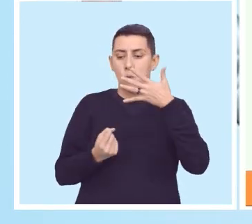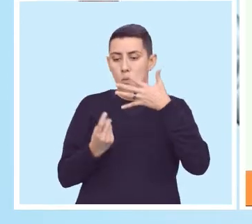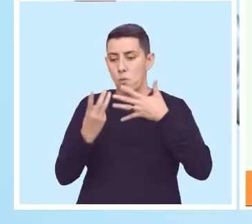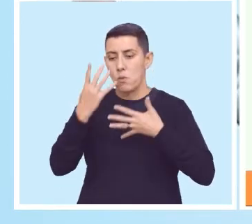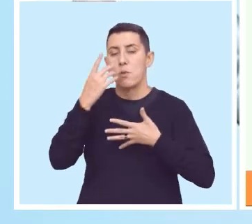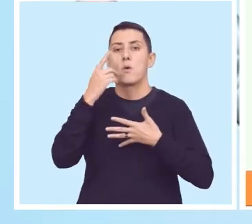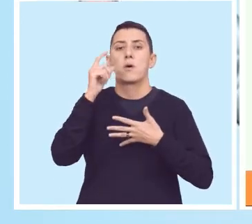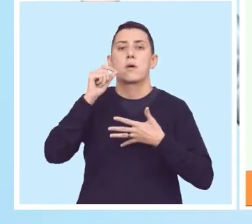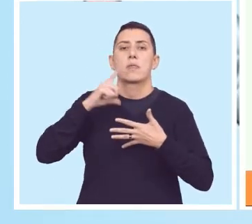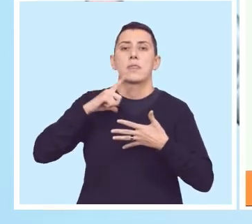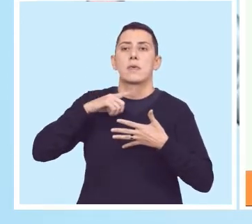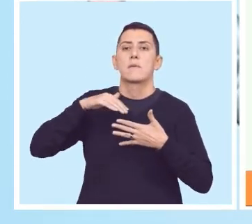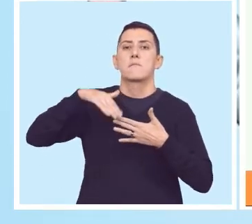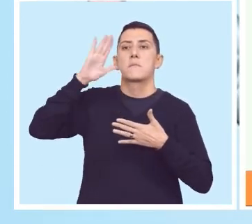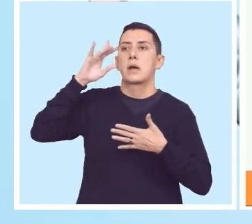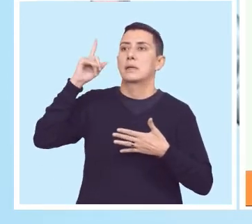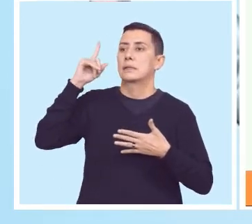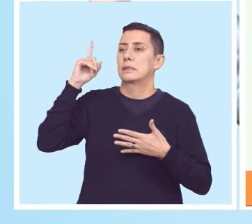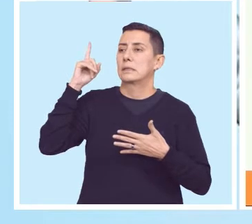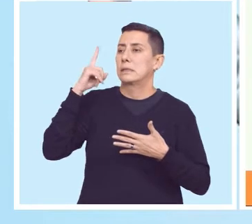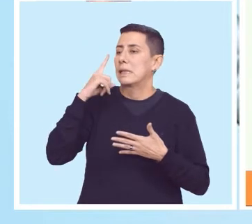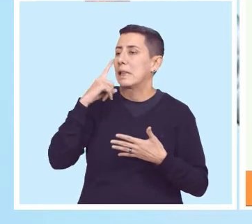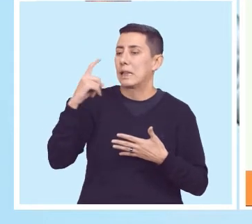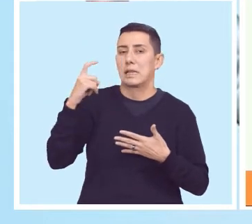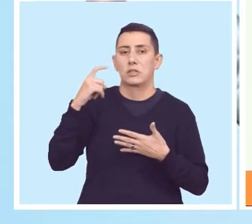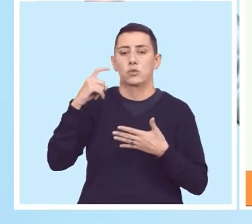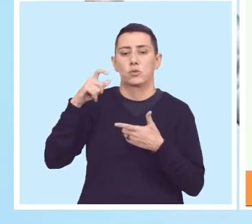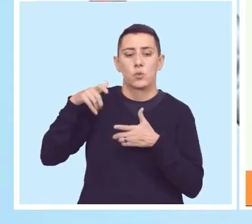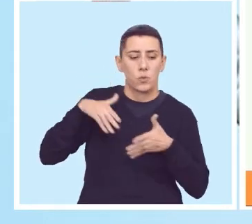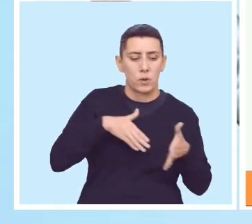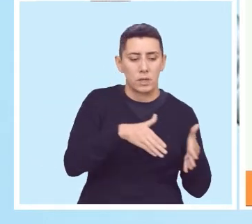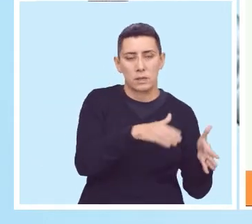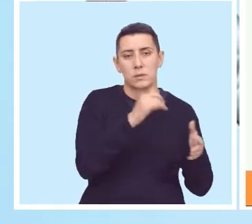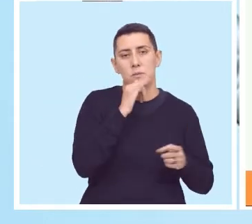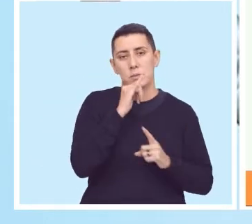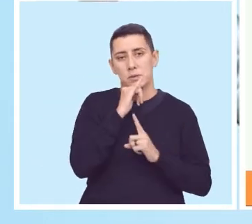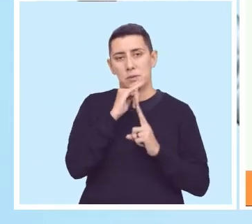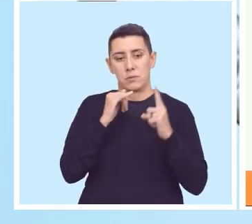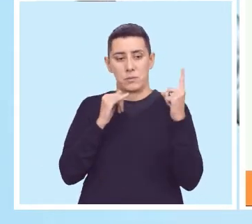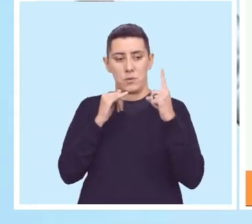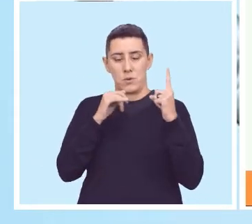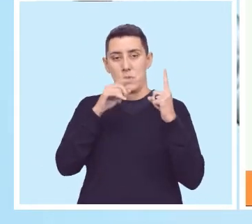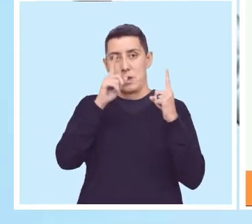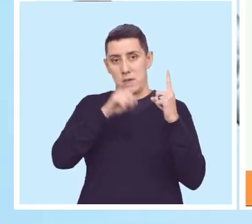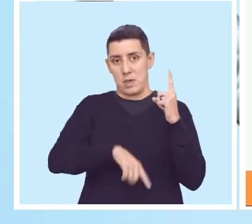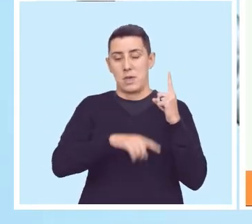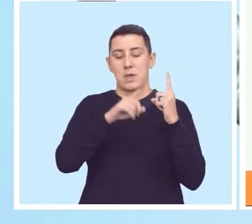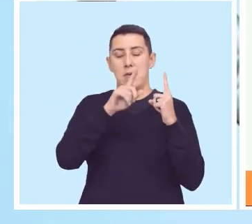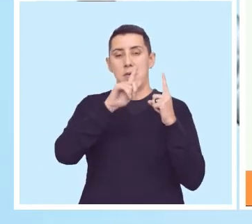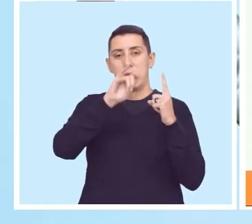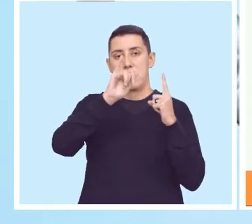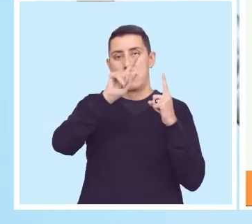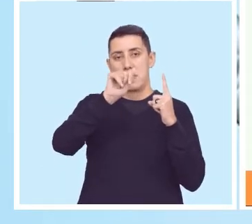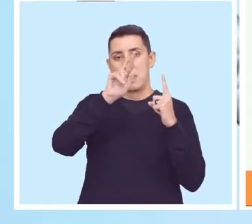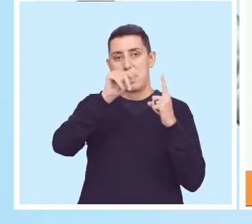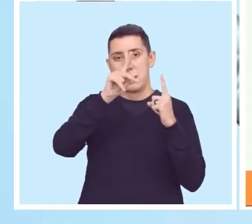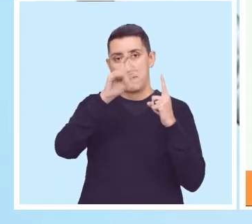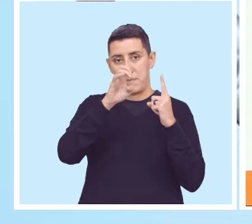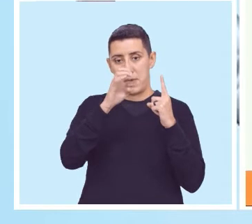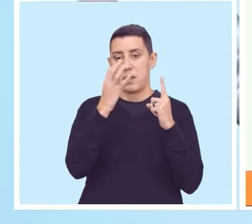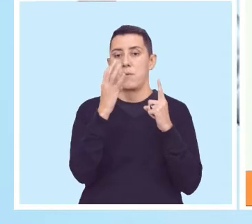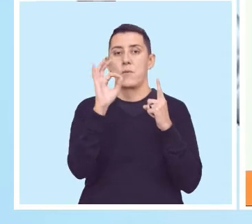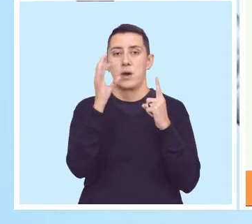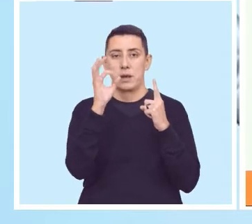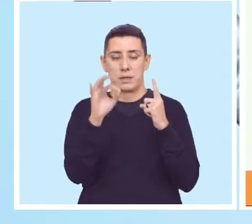os rios e igarapés que nós estamos considerando. Então, o Igarapé do 40 estava em primeiro lugar, o Igarapé do Mindu nós colocamos aqui apenas